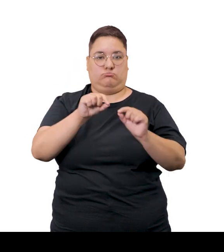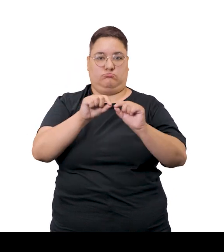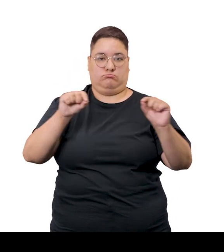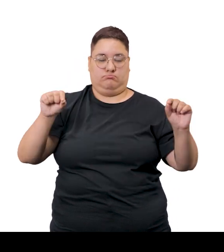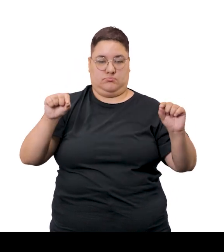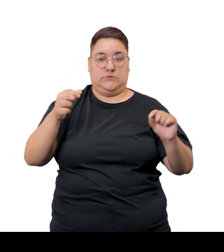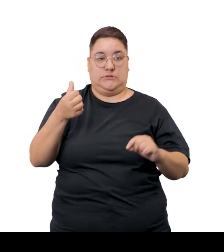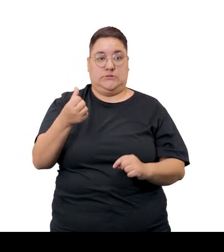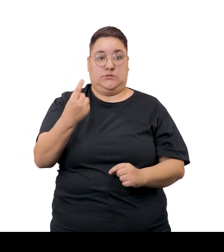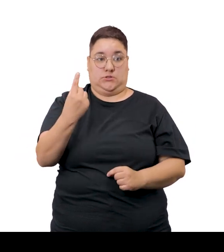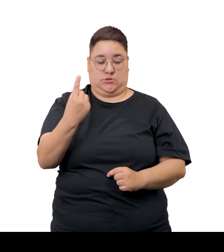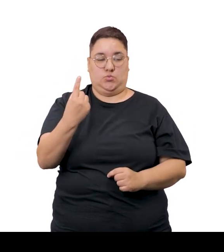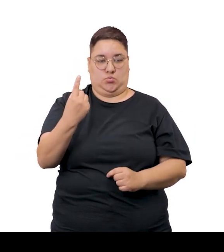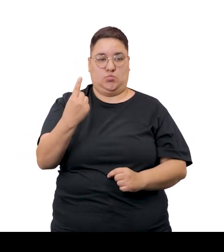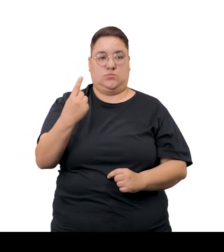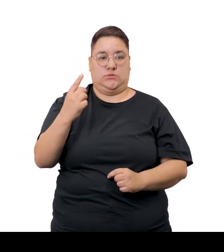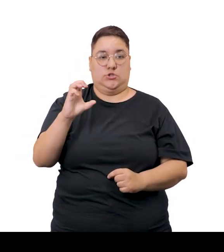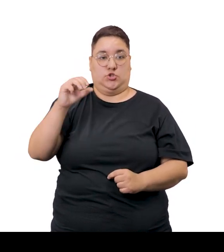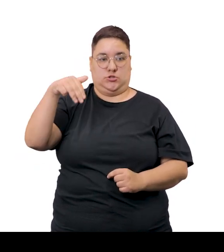largura,